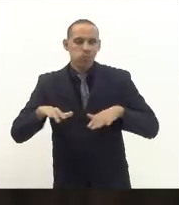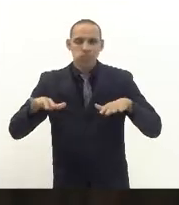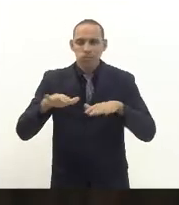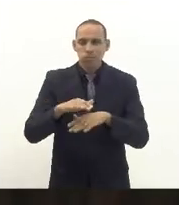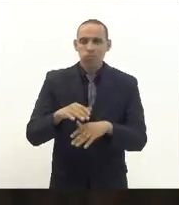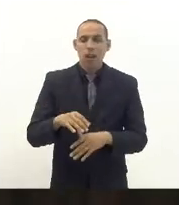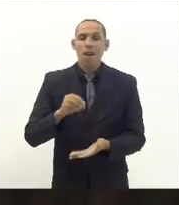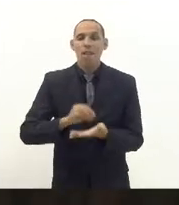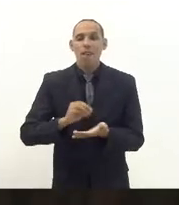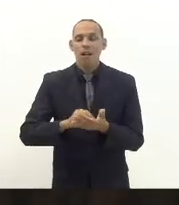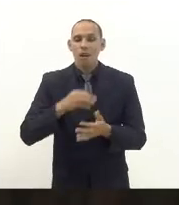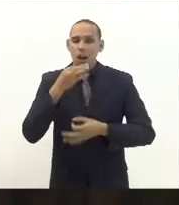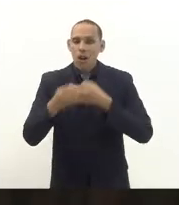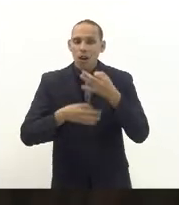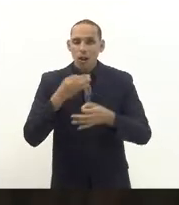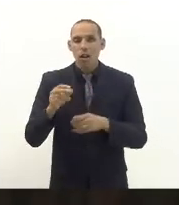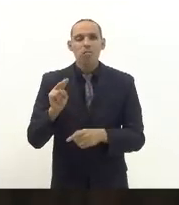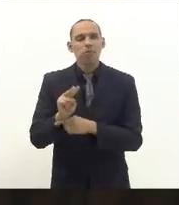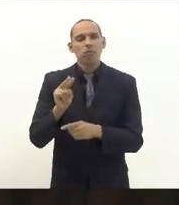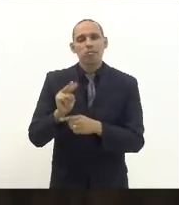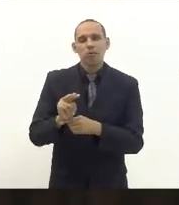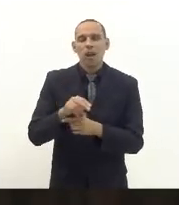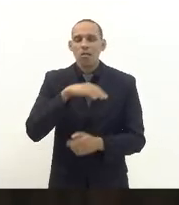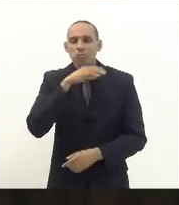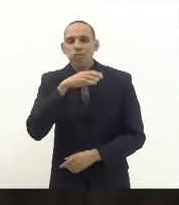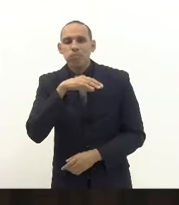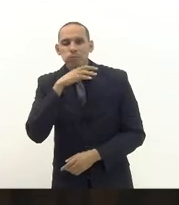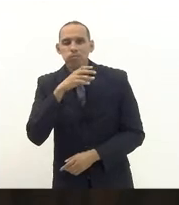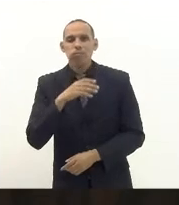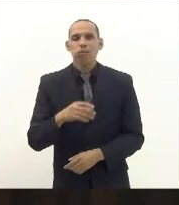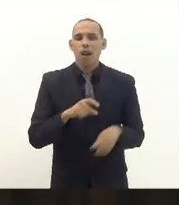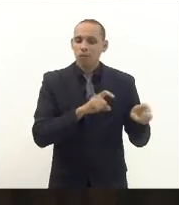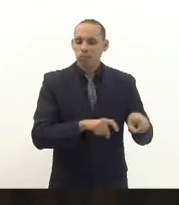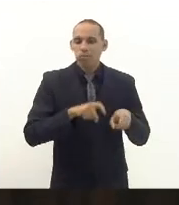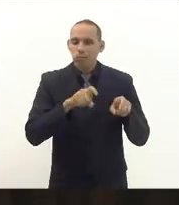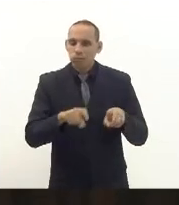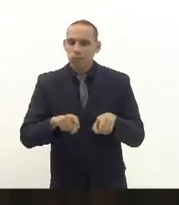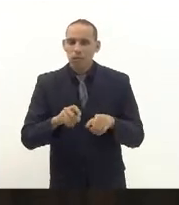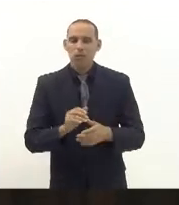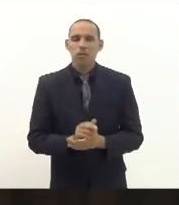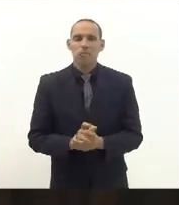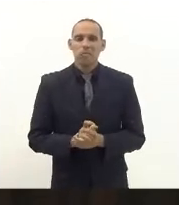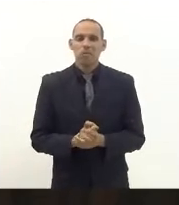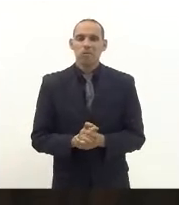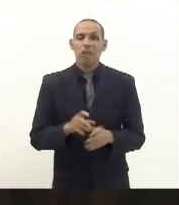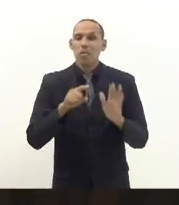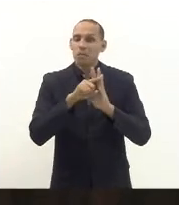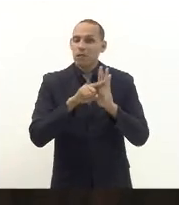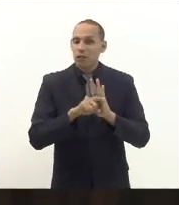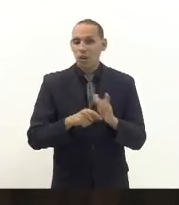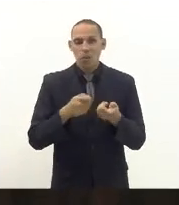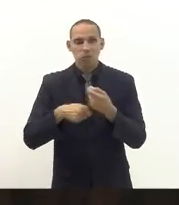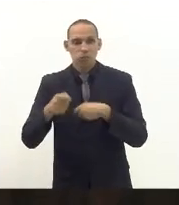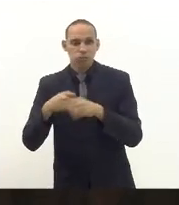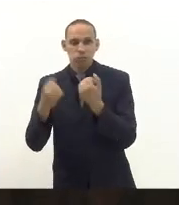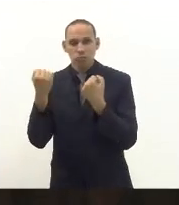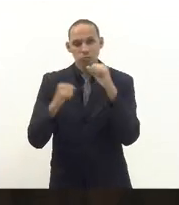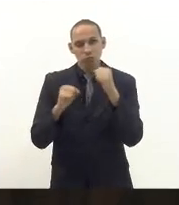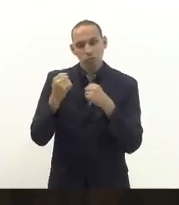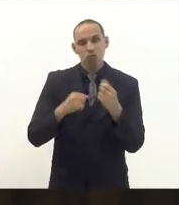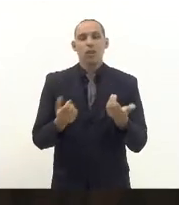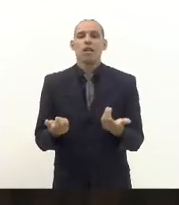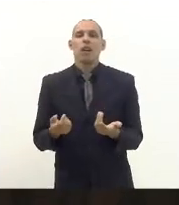pareceres das comissões condição Justiça defesa e proteção dos animais agricultura pecuária e política Rural agrária e Pesqueira de Economia Indústria e Comércio